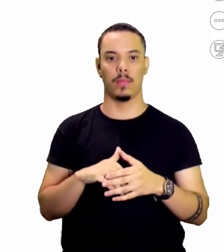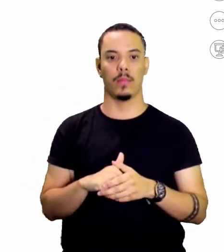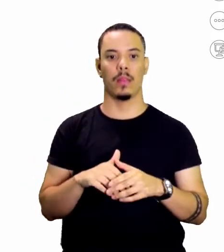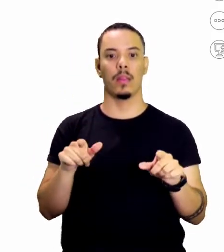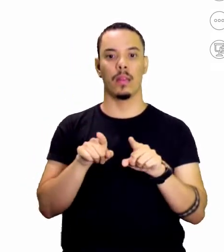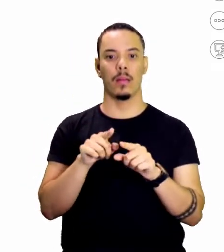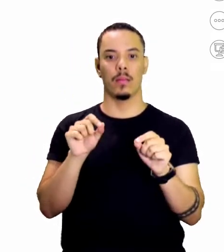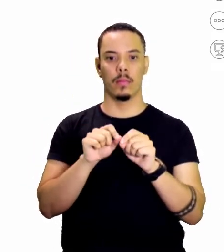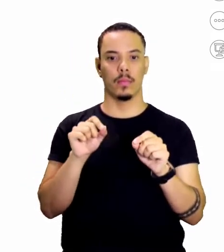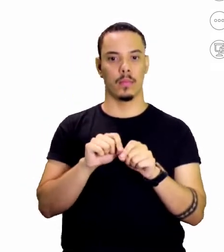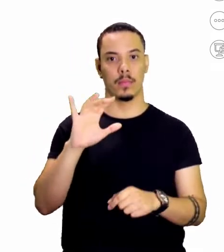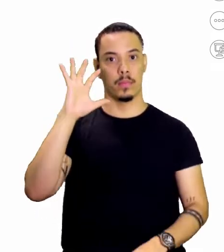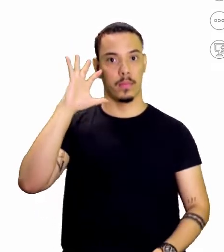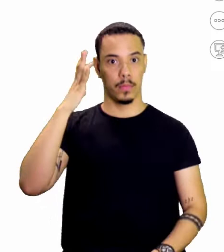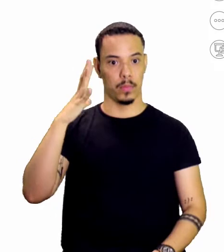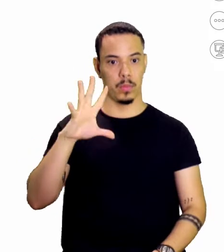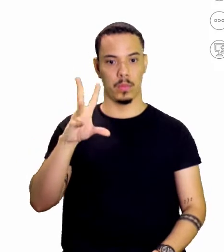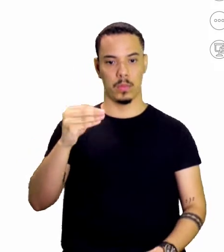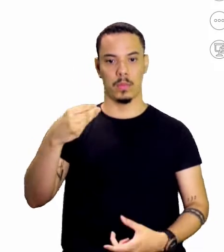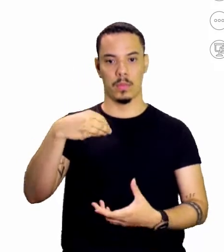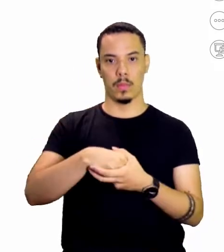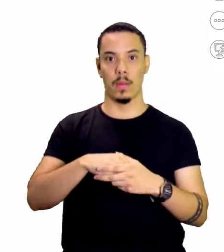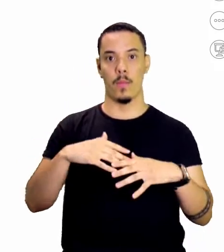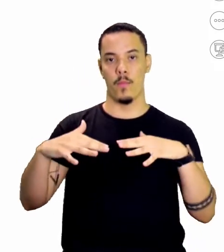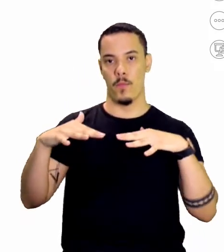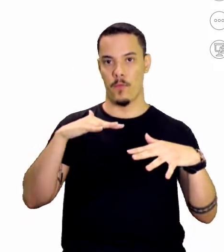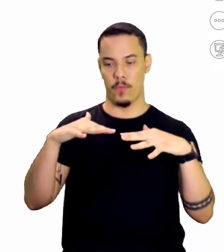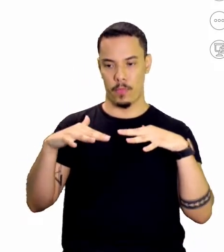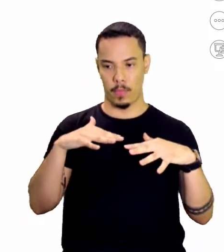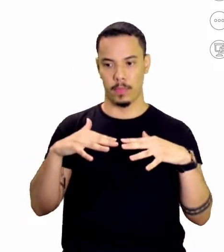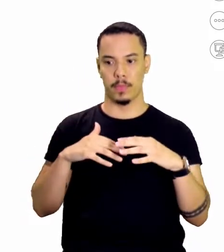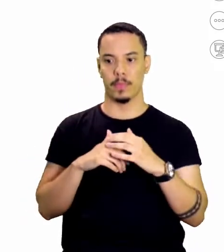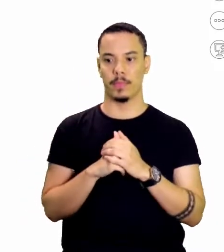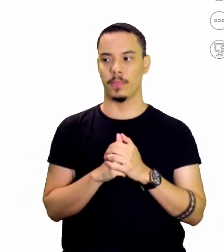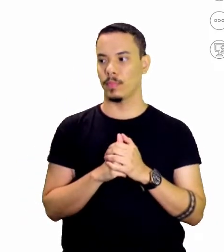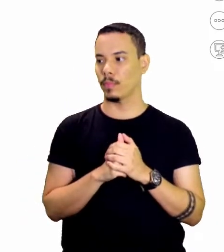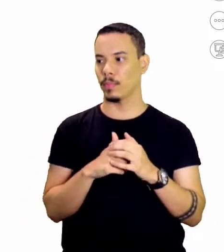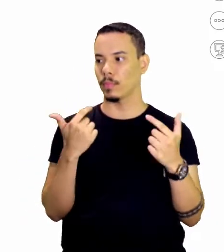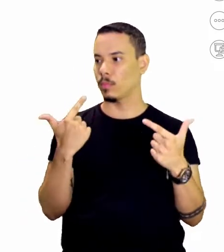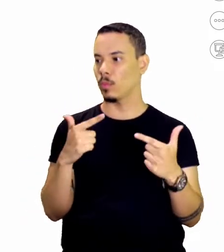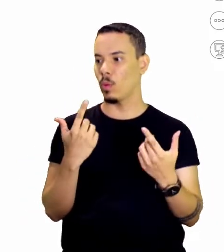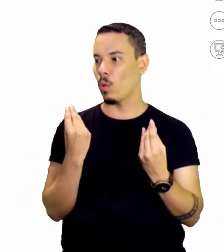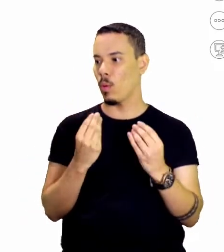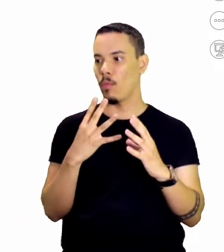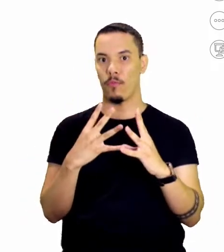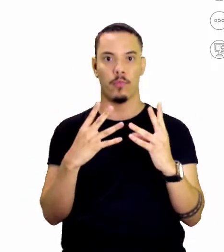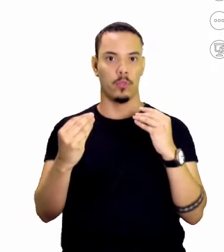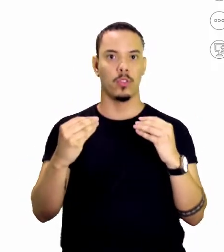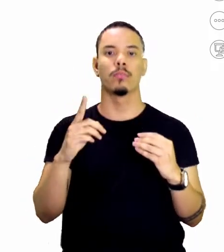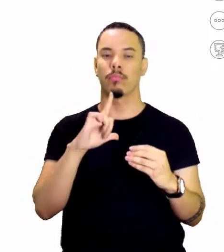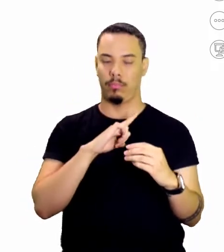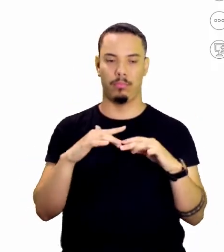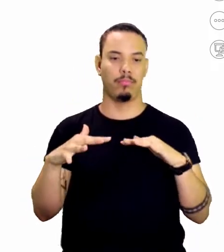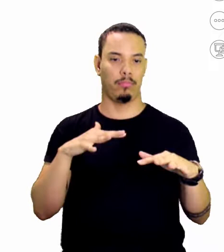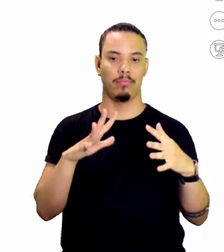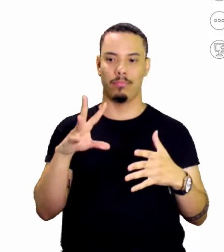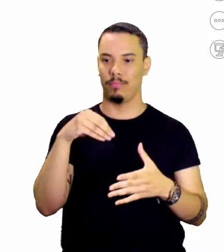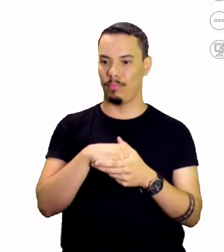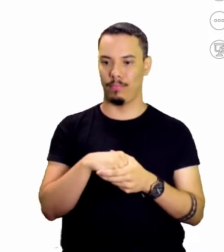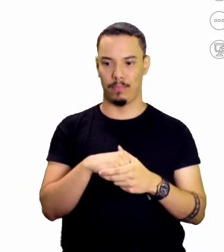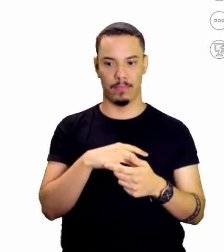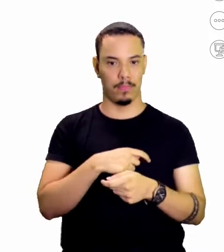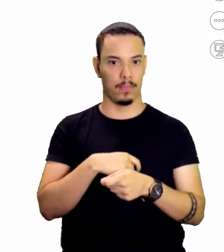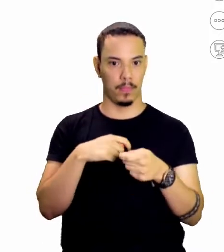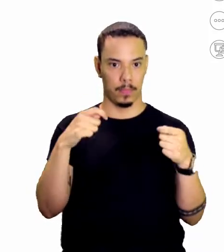e elaborar e resolver situações que envolvam movimentos Não é isso não vai ter como fugir do movimento né mete